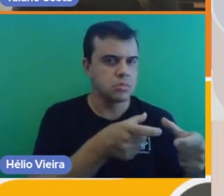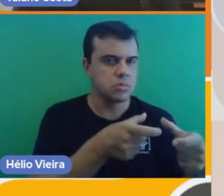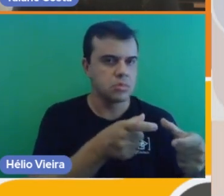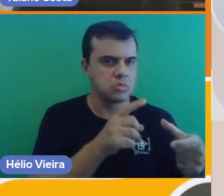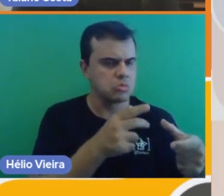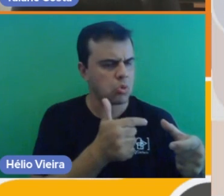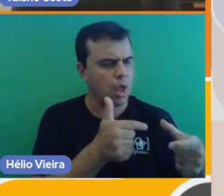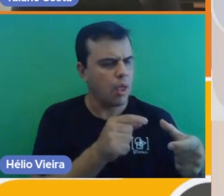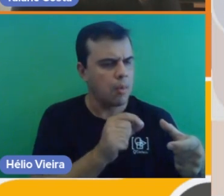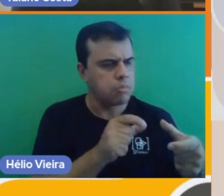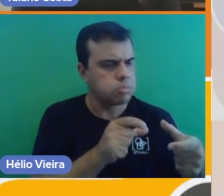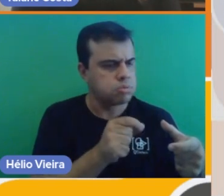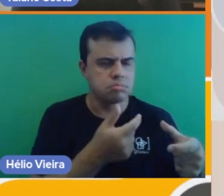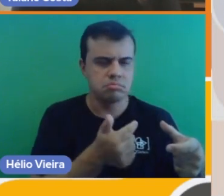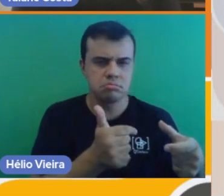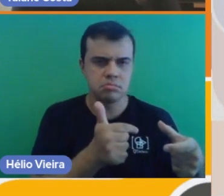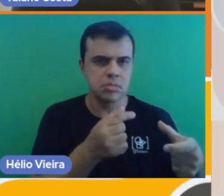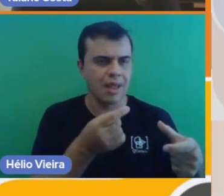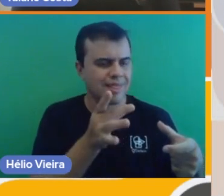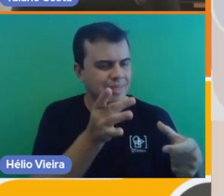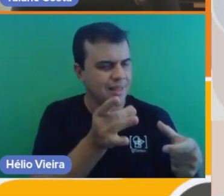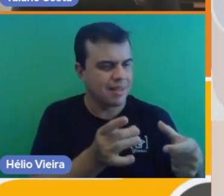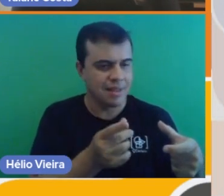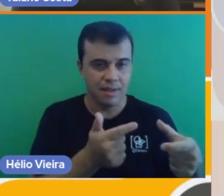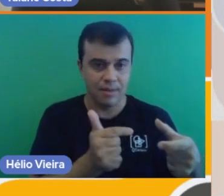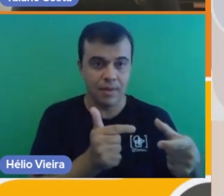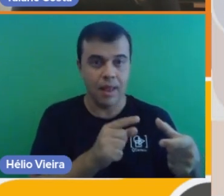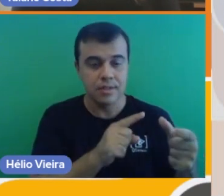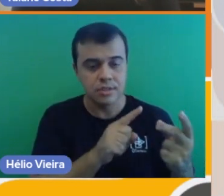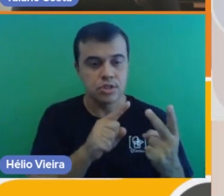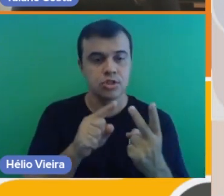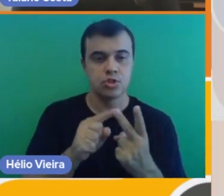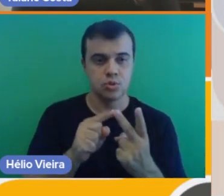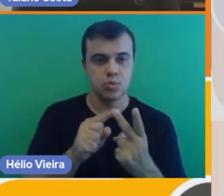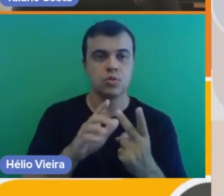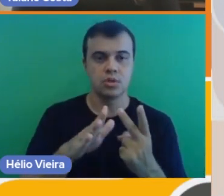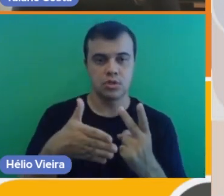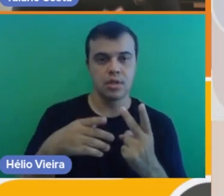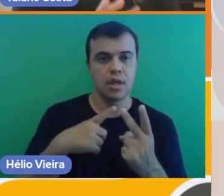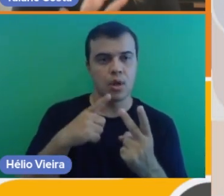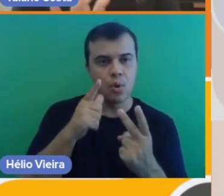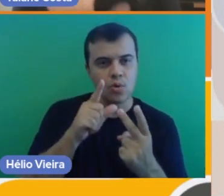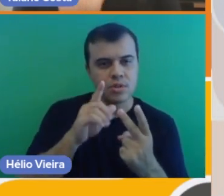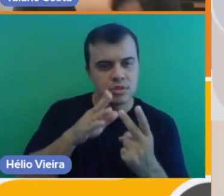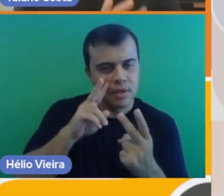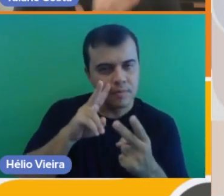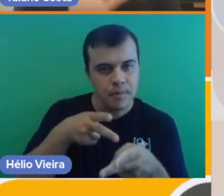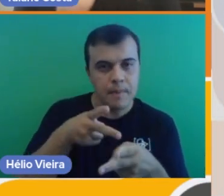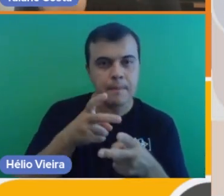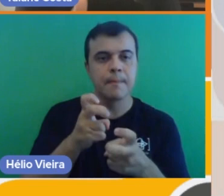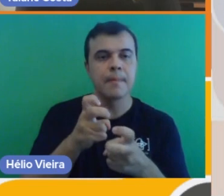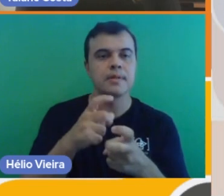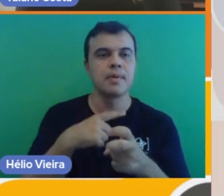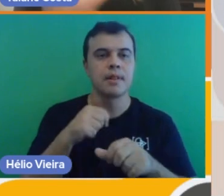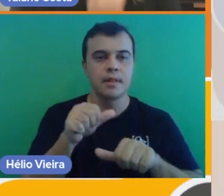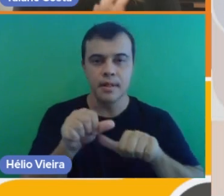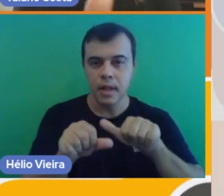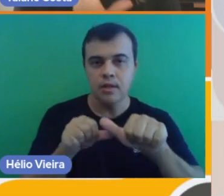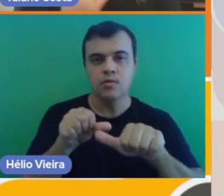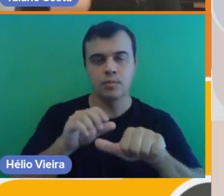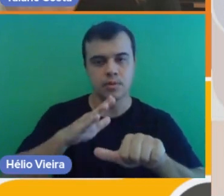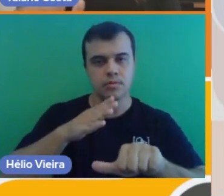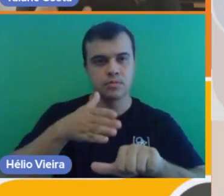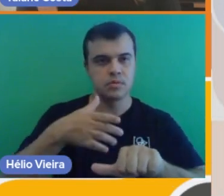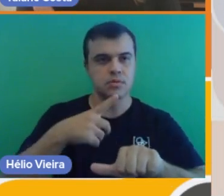volume, sem detalhes, e na segunda imagem a gente consegue já ver essa transformação,